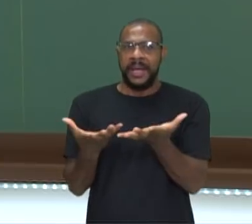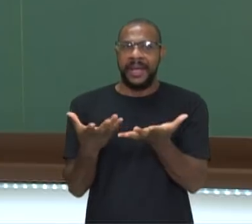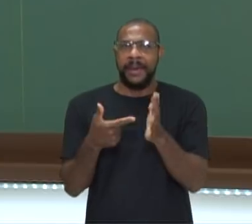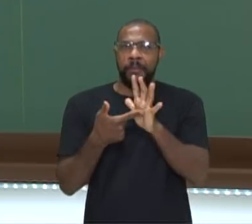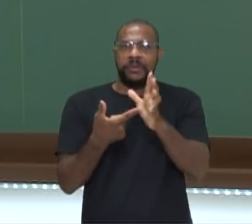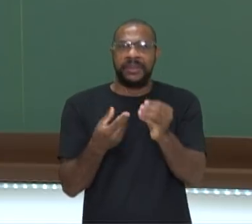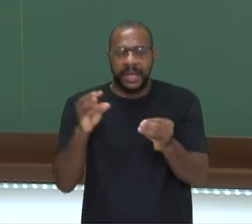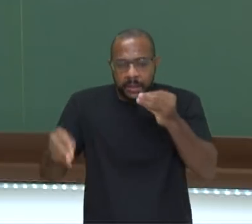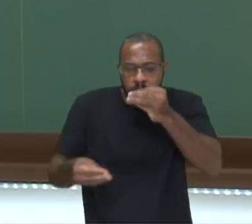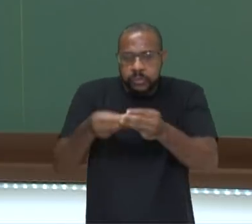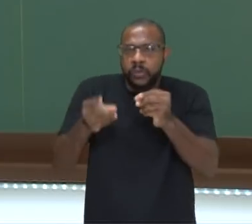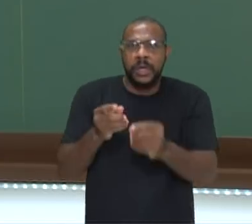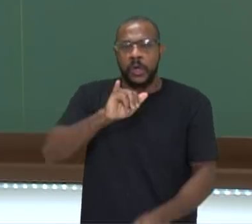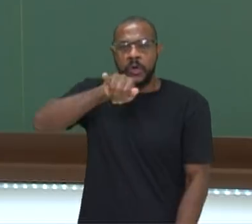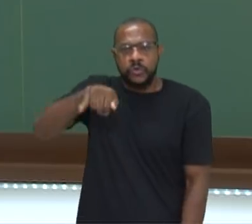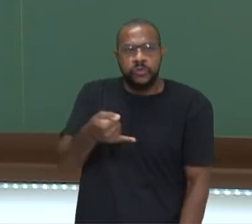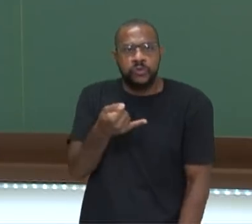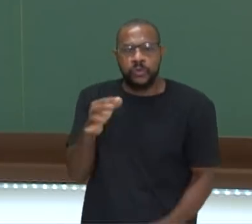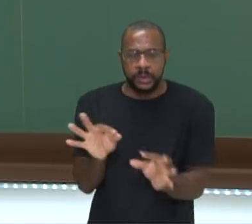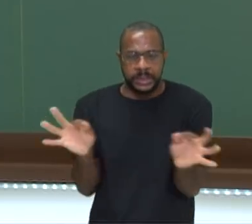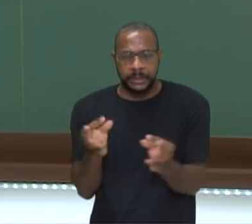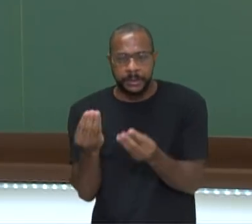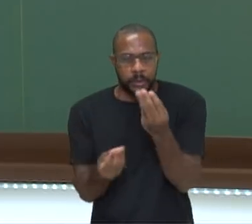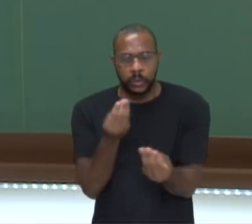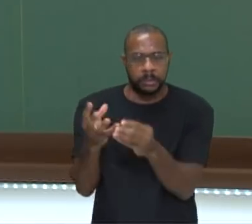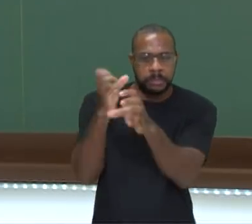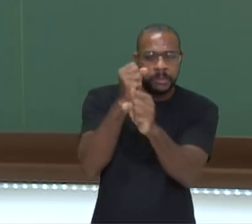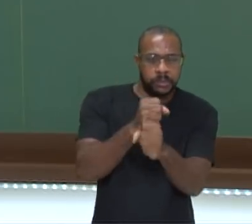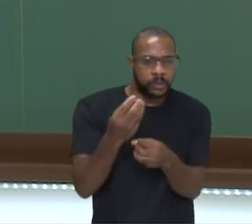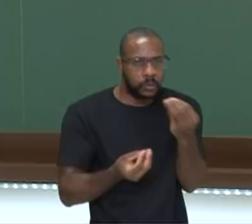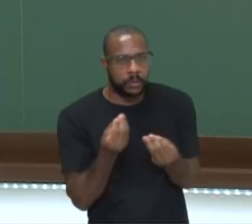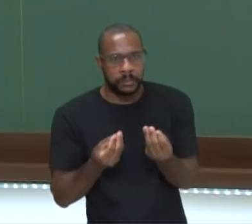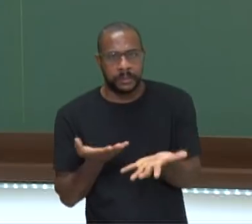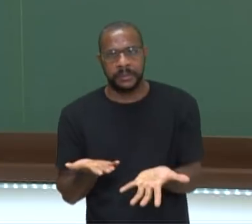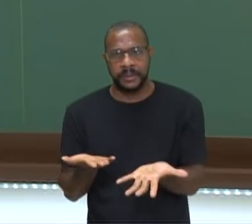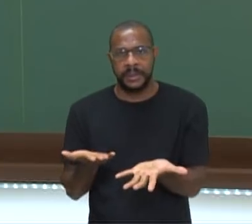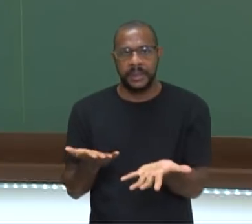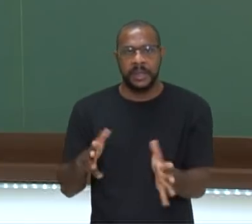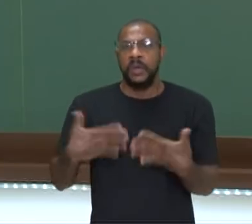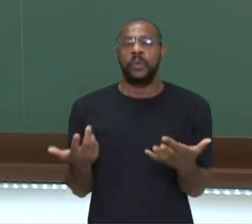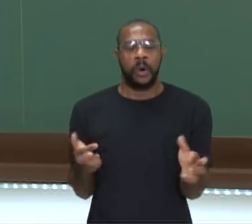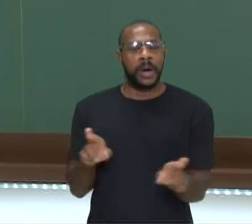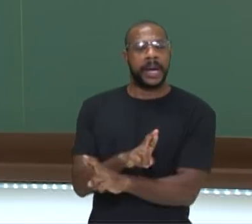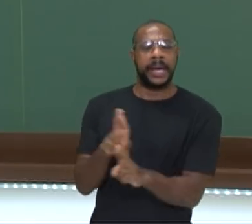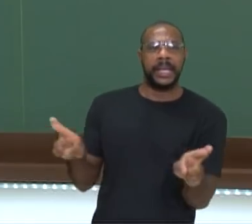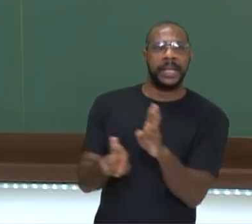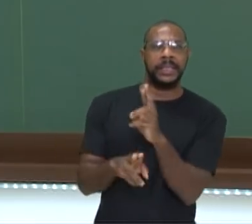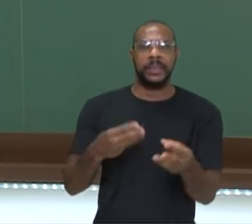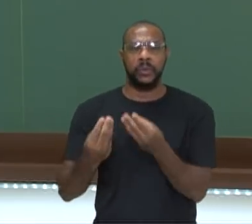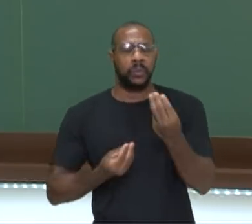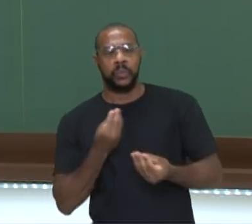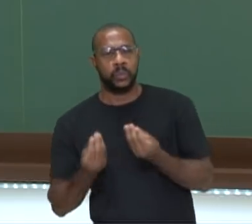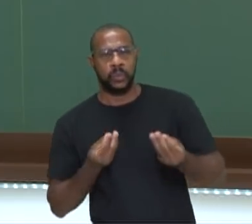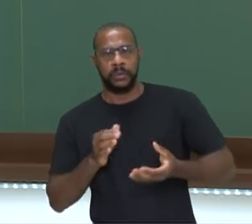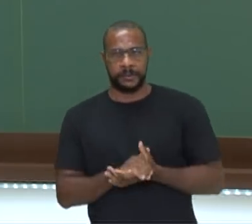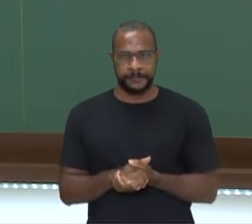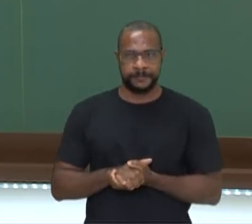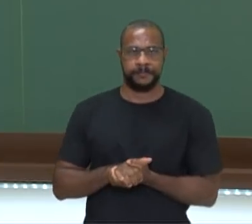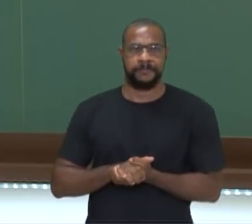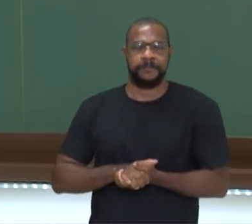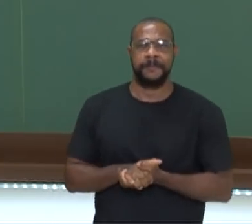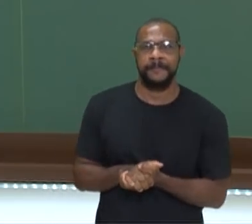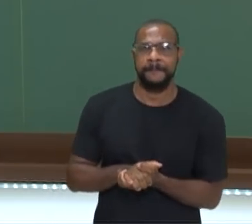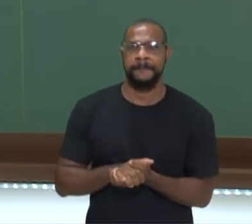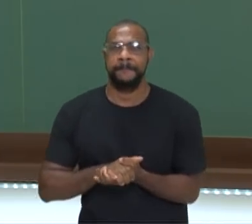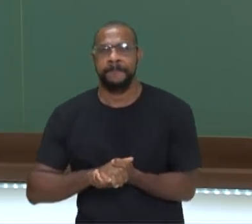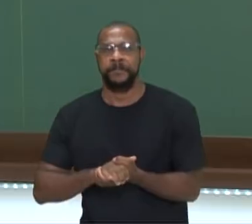prazo é mais vantajoso, guardar esse dinheiro para comprar depois. E a relação que nós temos, conseguimos fazer a relação de juros